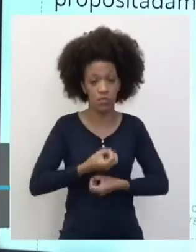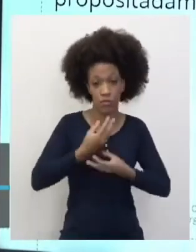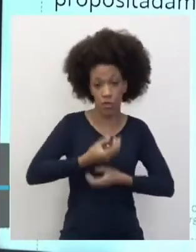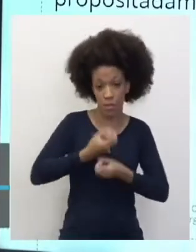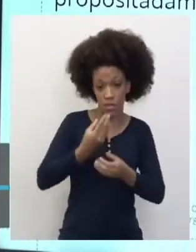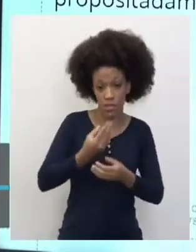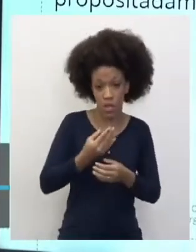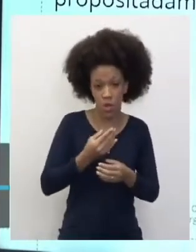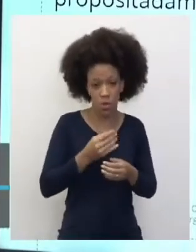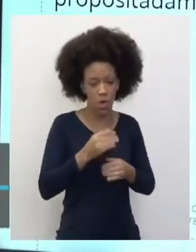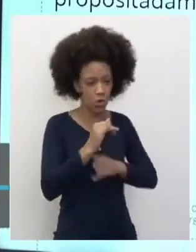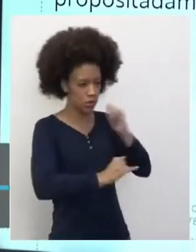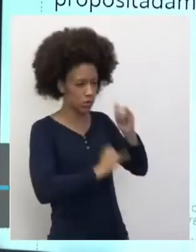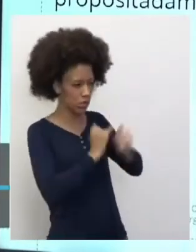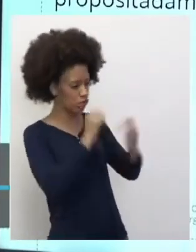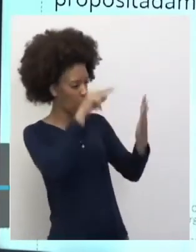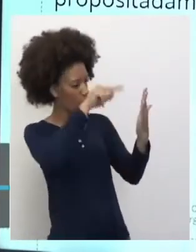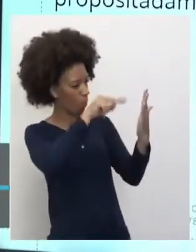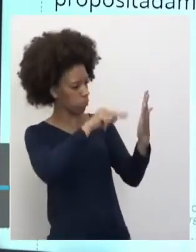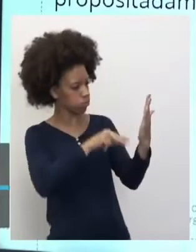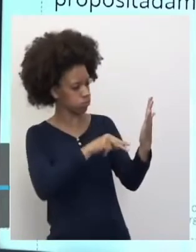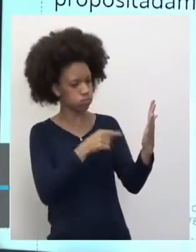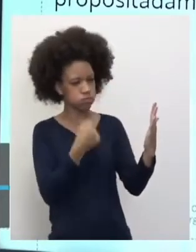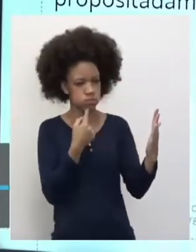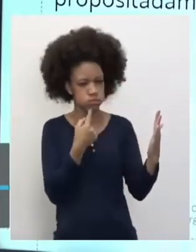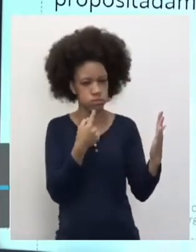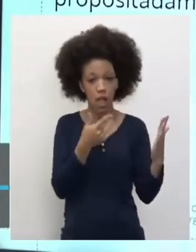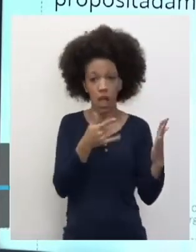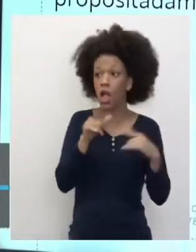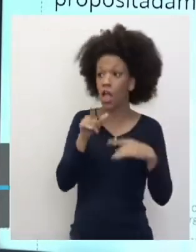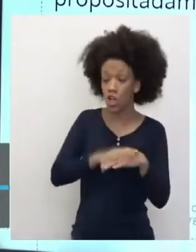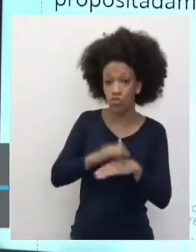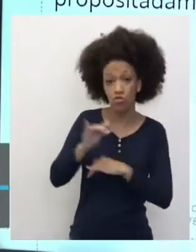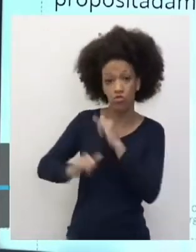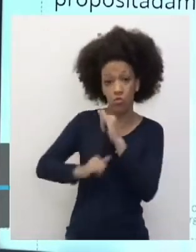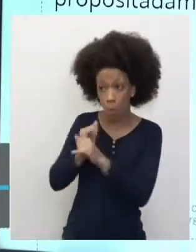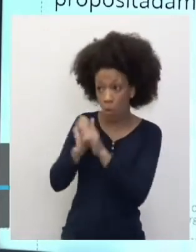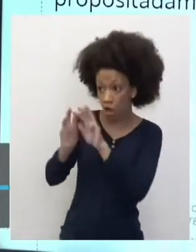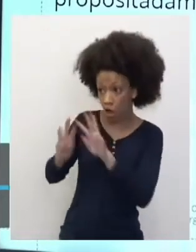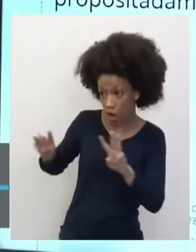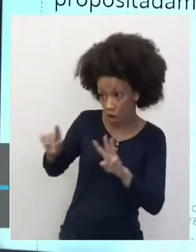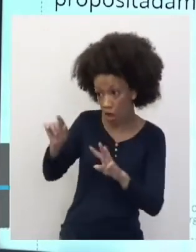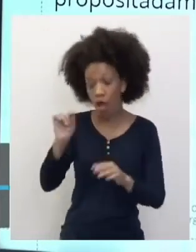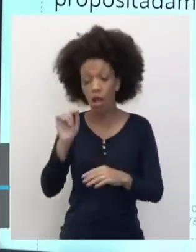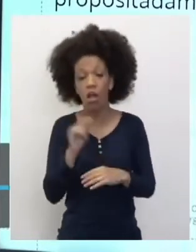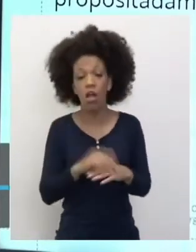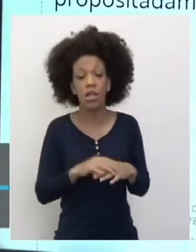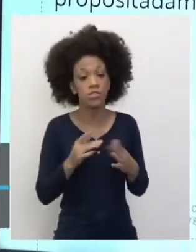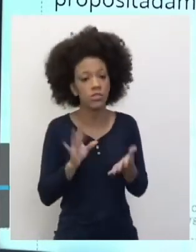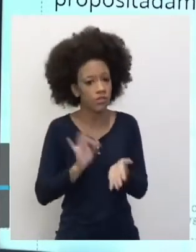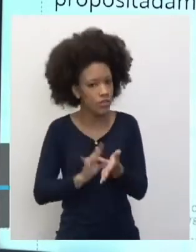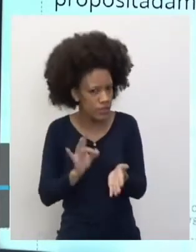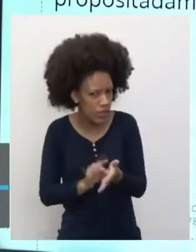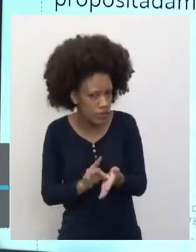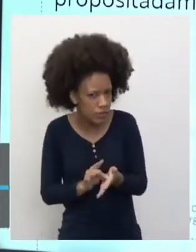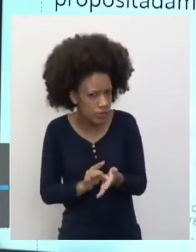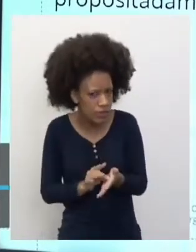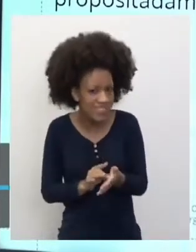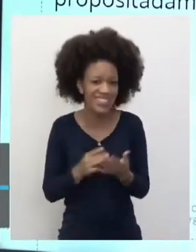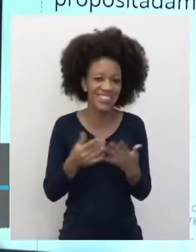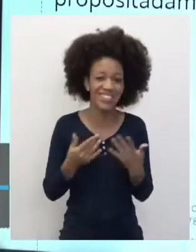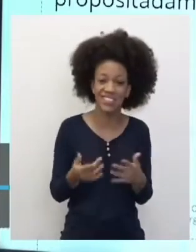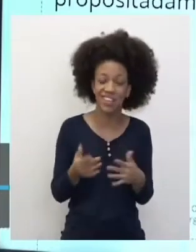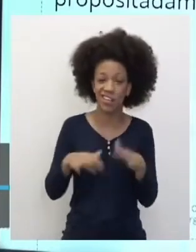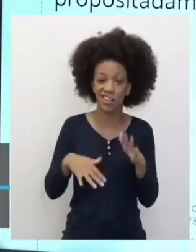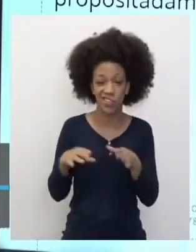Então, pega aquele layout, a gente olha e fala assim: ah, é de tal site, é de tal jornal. Então, é verdade. E não lê